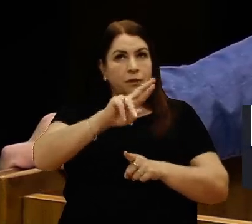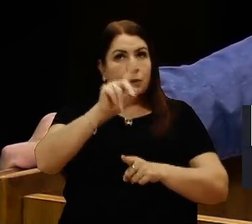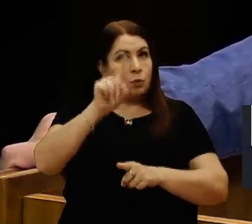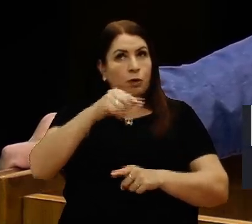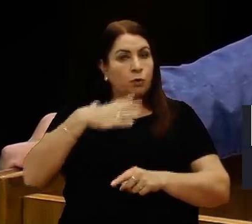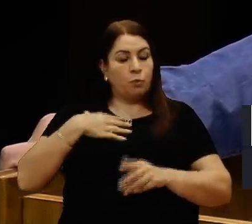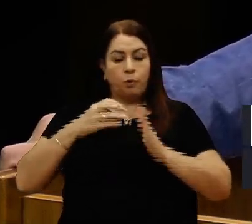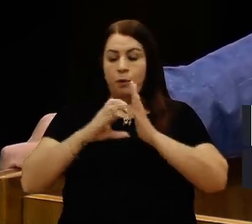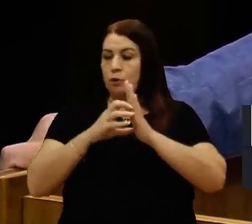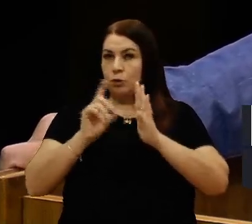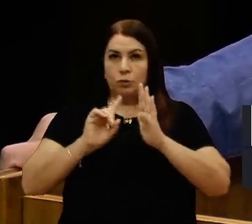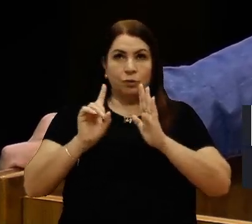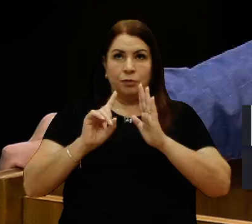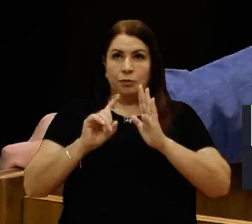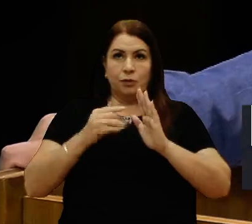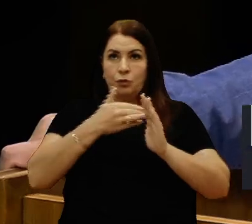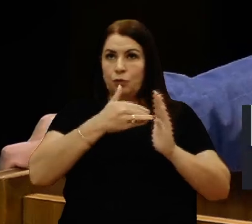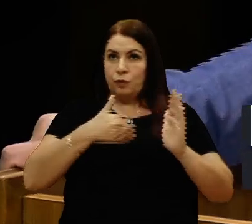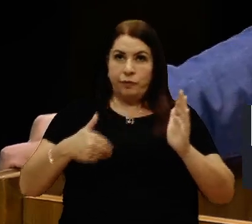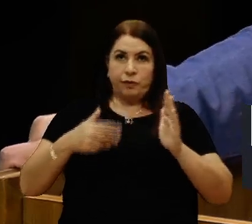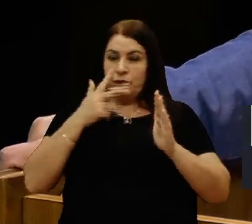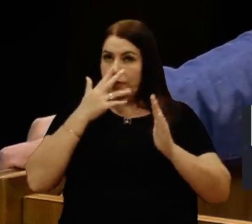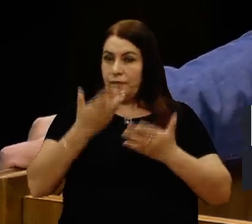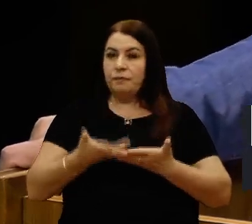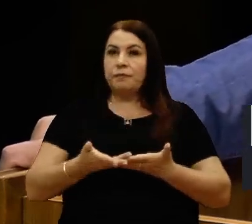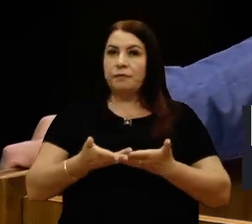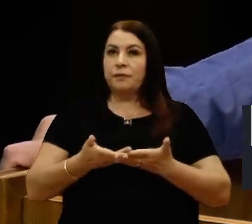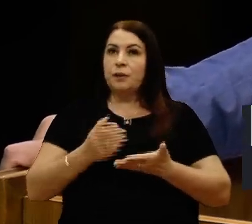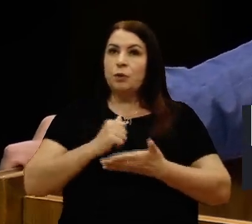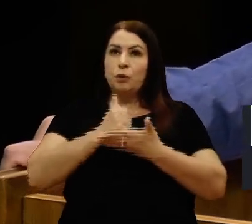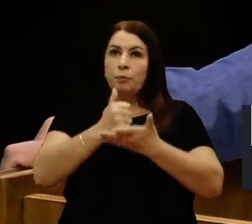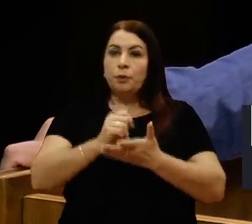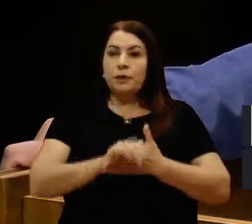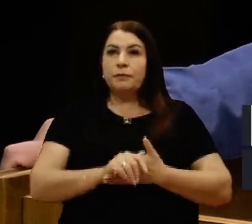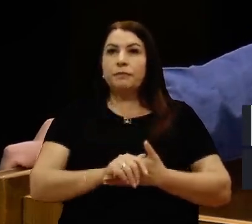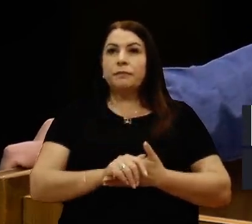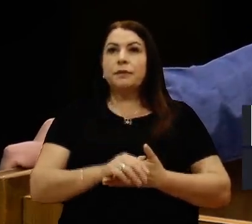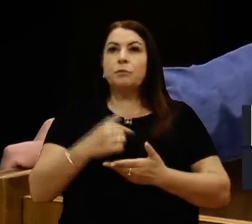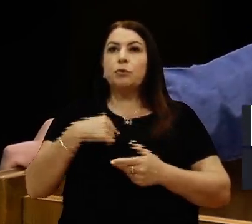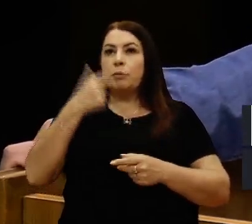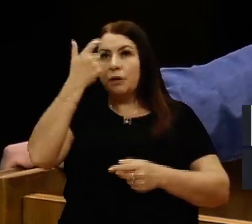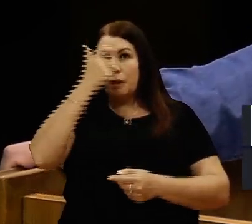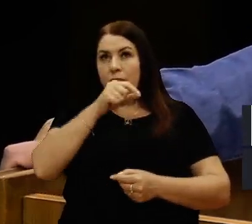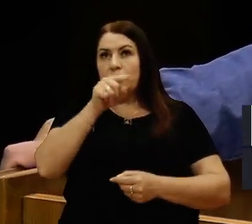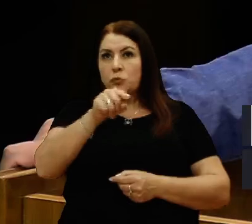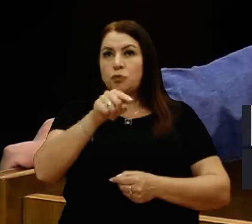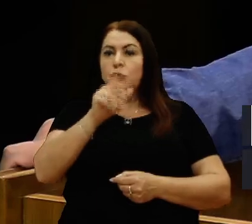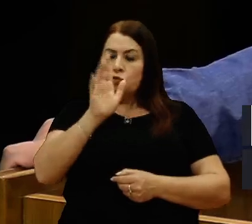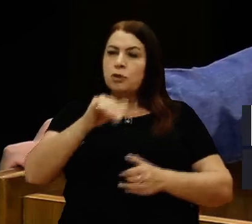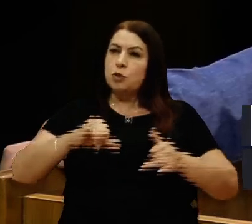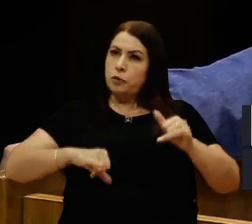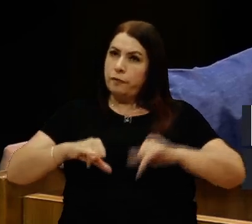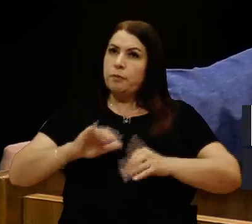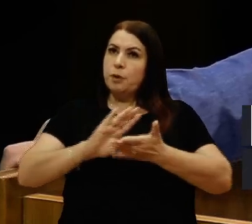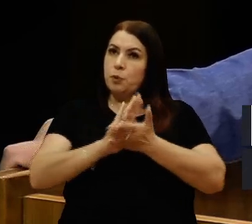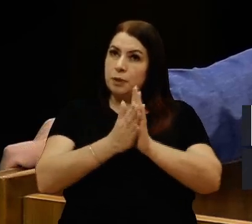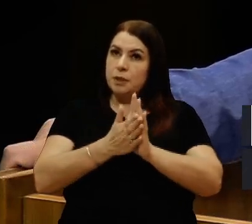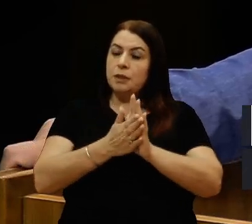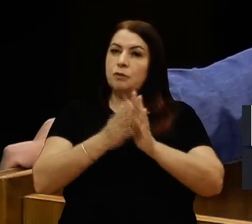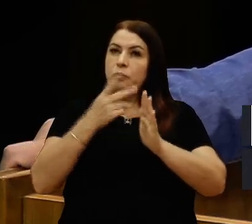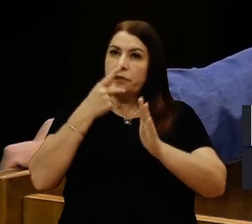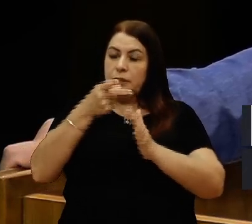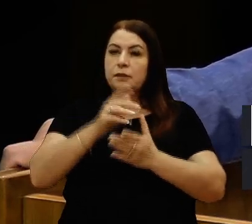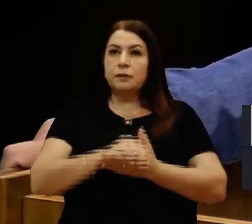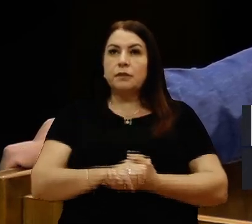meu partido, não estava num governo que eu apoie, mas eu também acho que o senhor já sofreu discriminação, já lhe disse